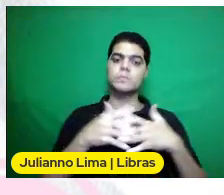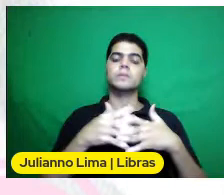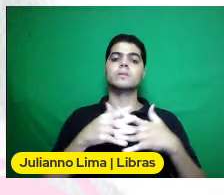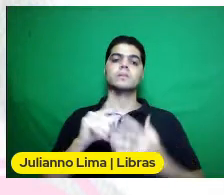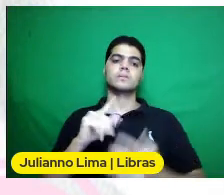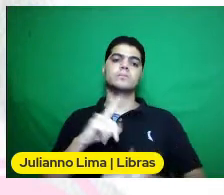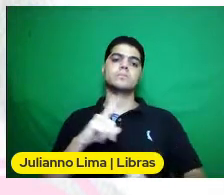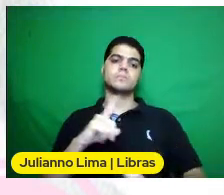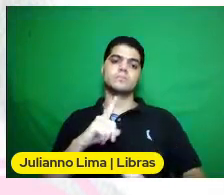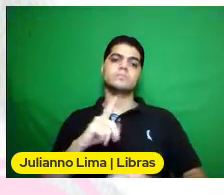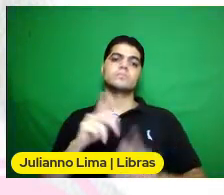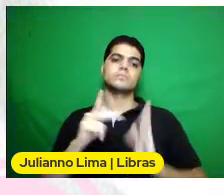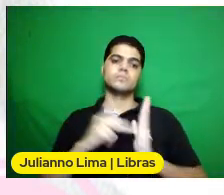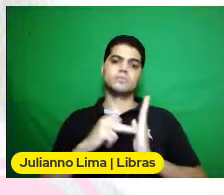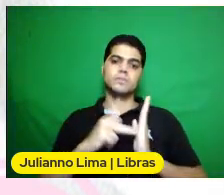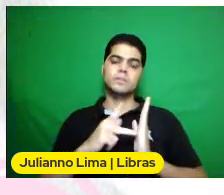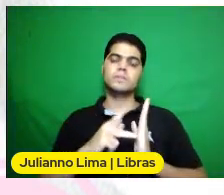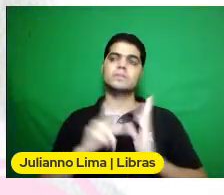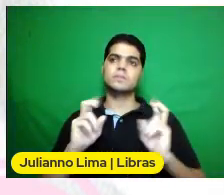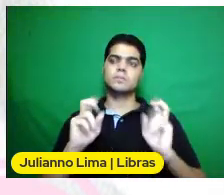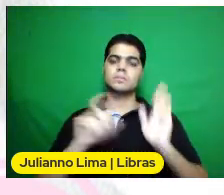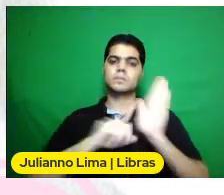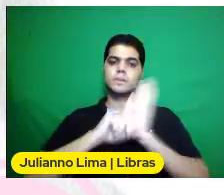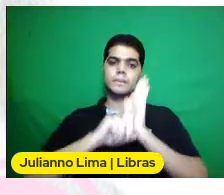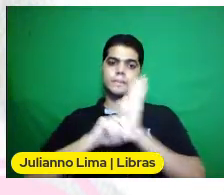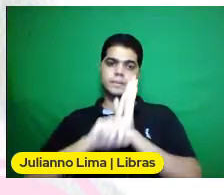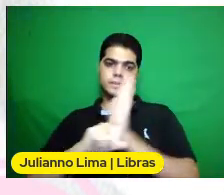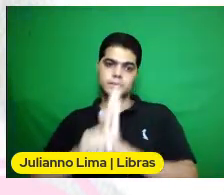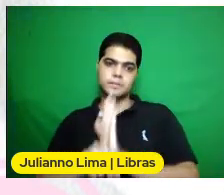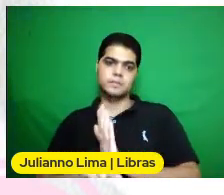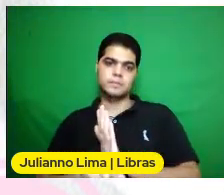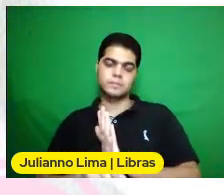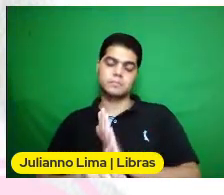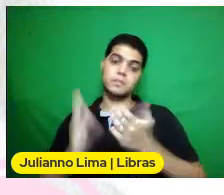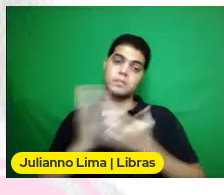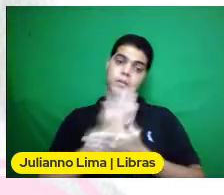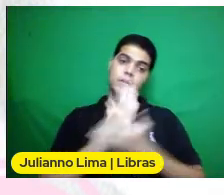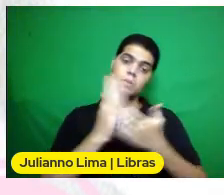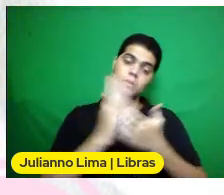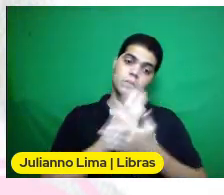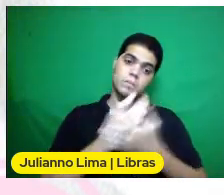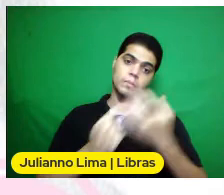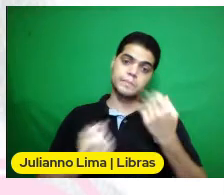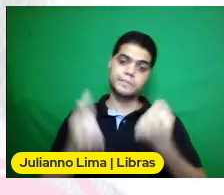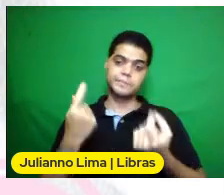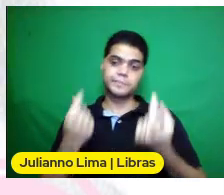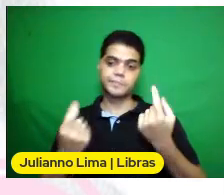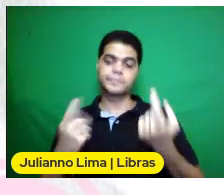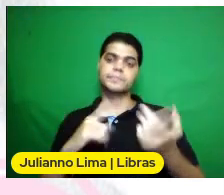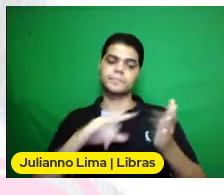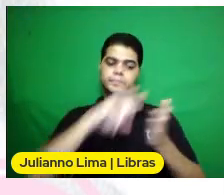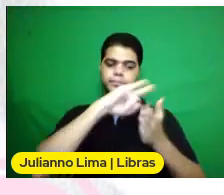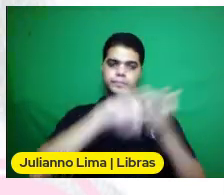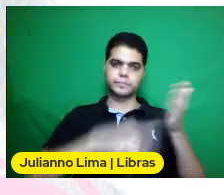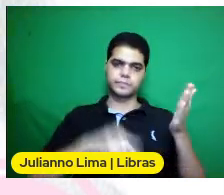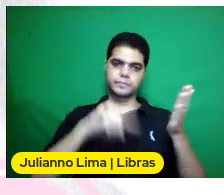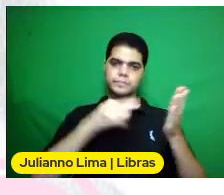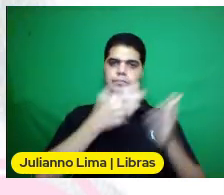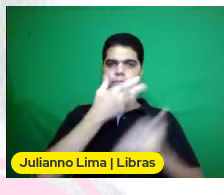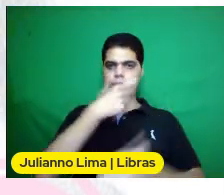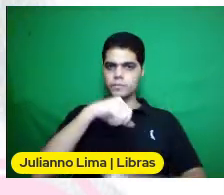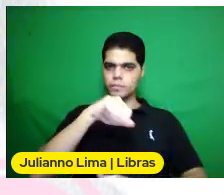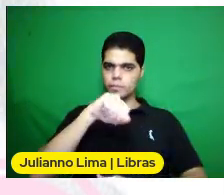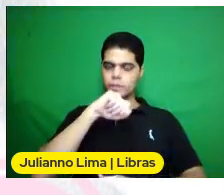essa pesquisa em si. Como eu falei, algumas coisas que a gente sabe foi do testamento do pai, né, que